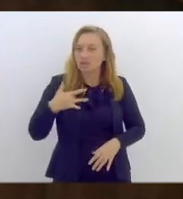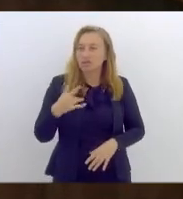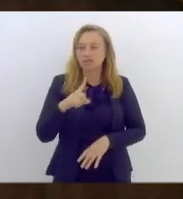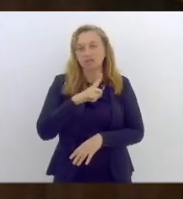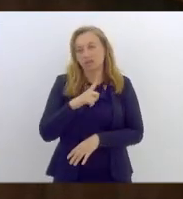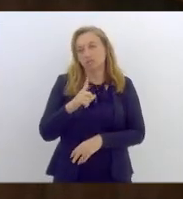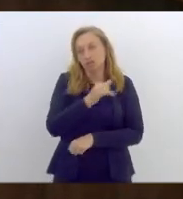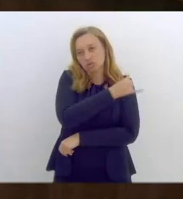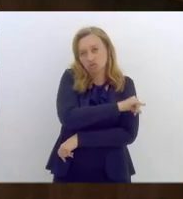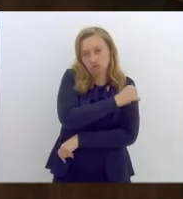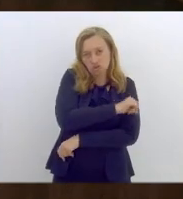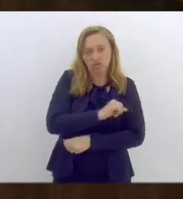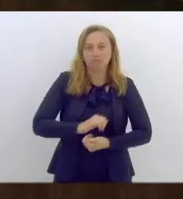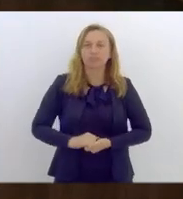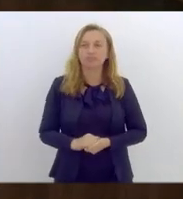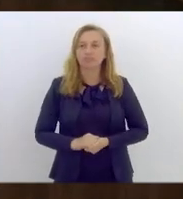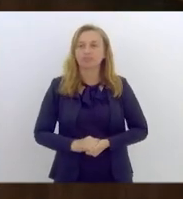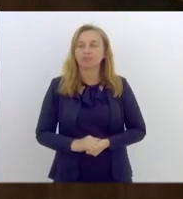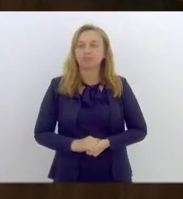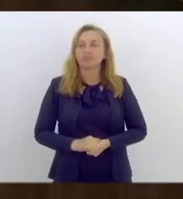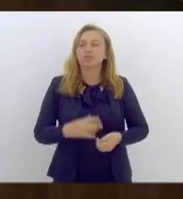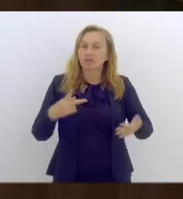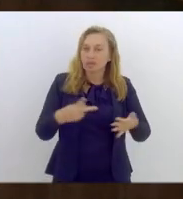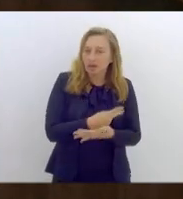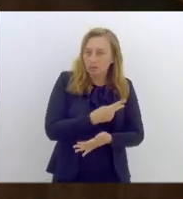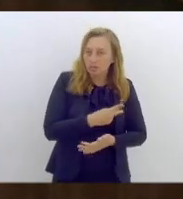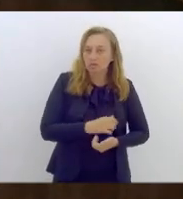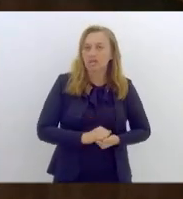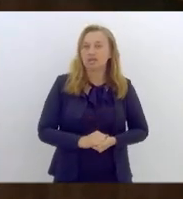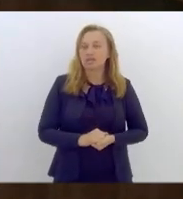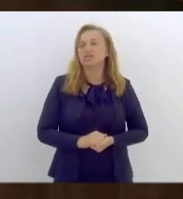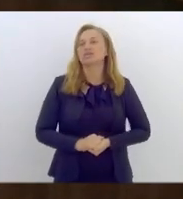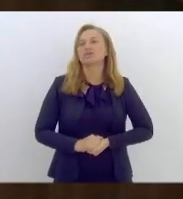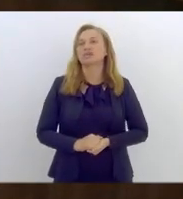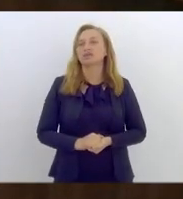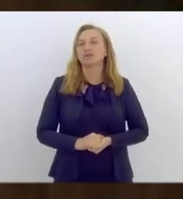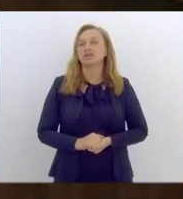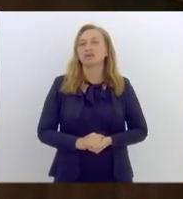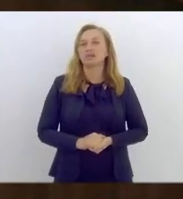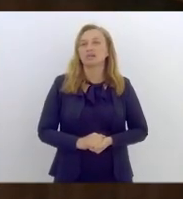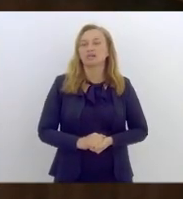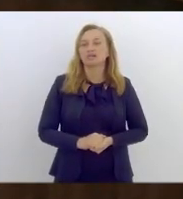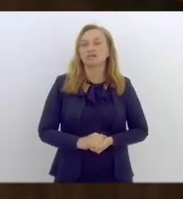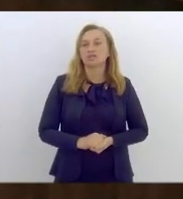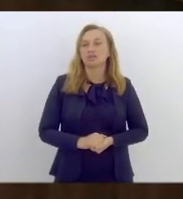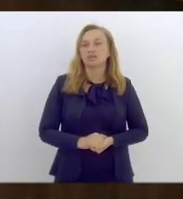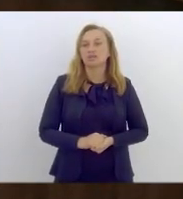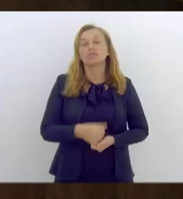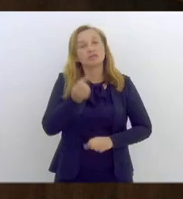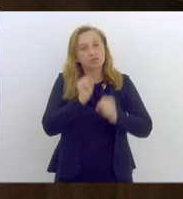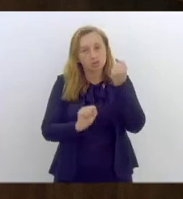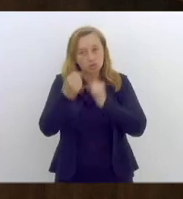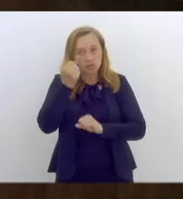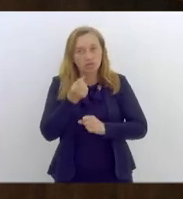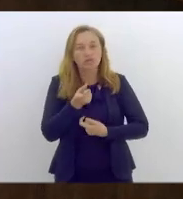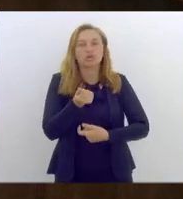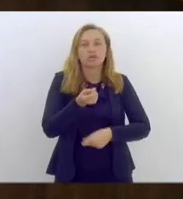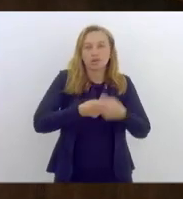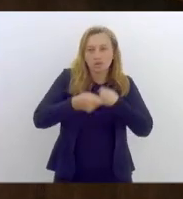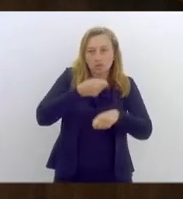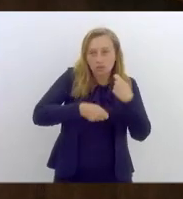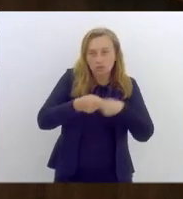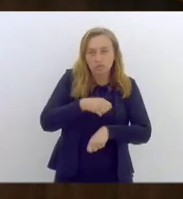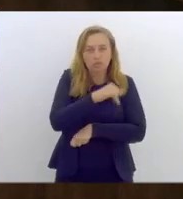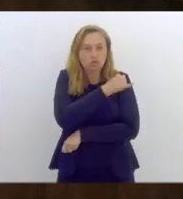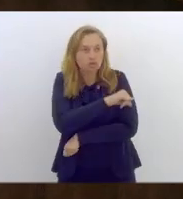no Rio de Janeiro é daí que decorre que pode decorrer a repercussão industrial e econômica o Rio de Janeiro